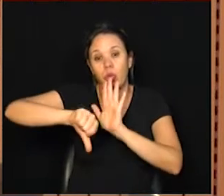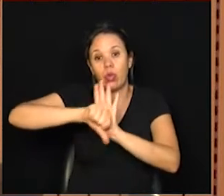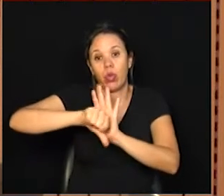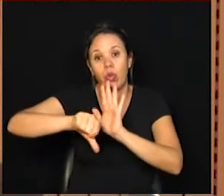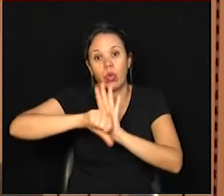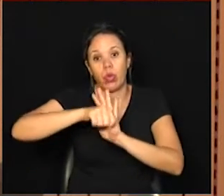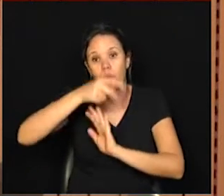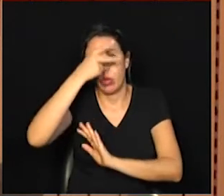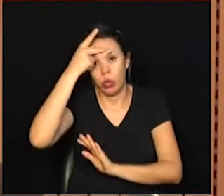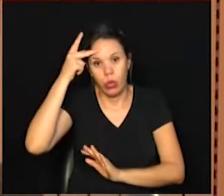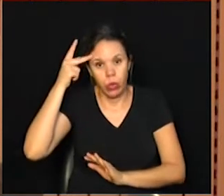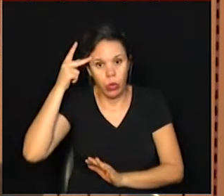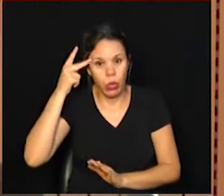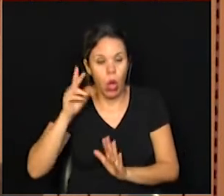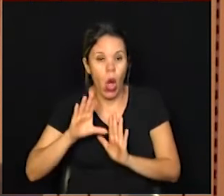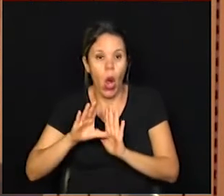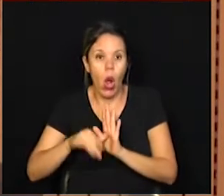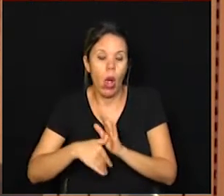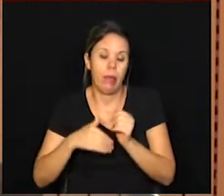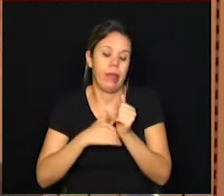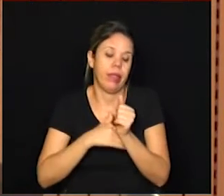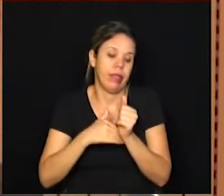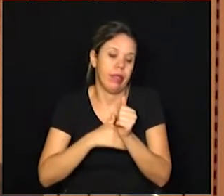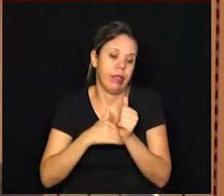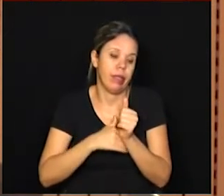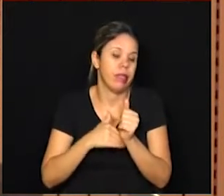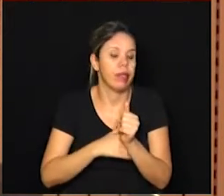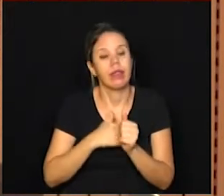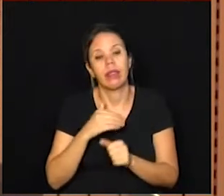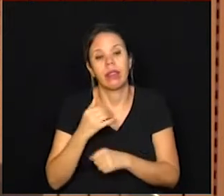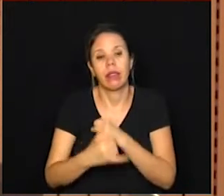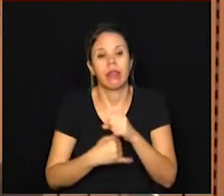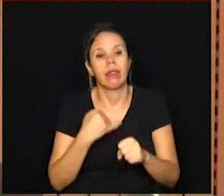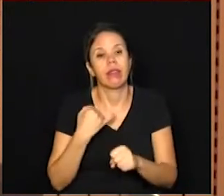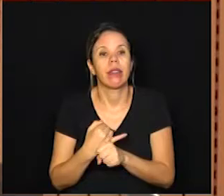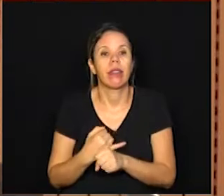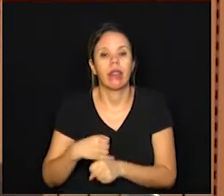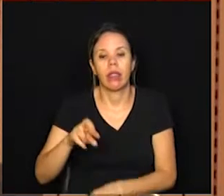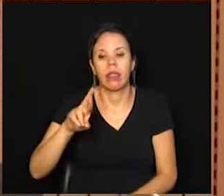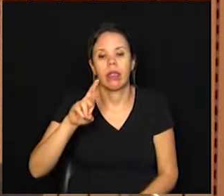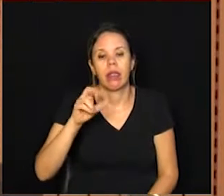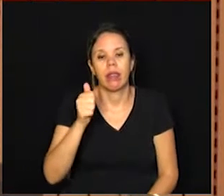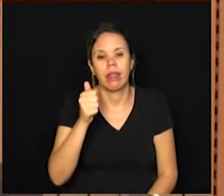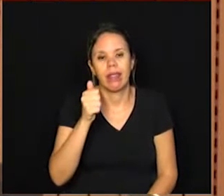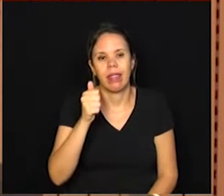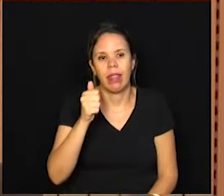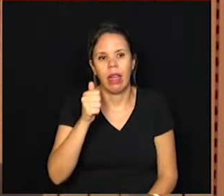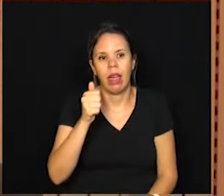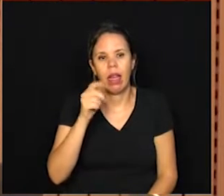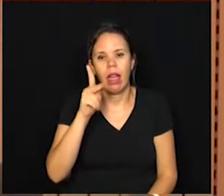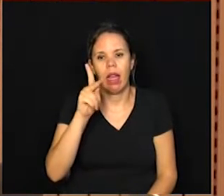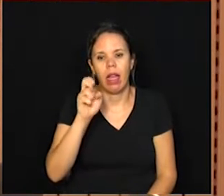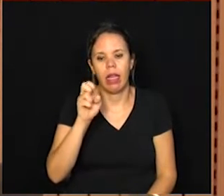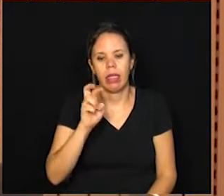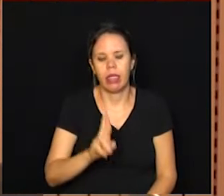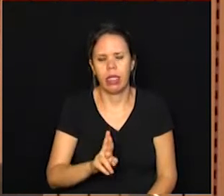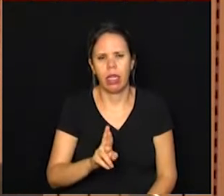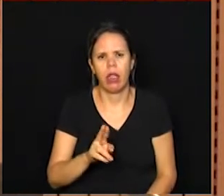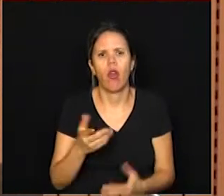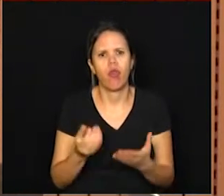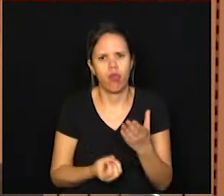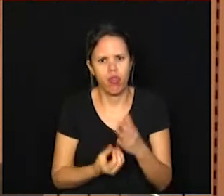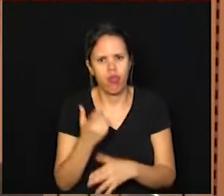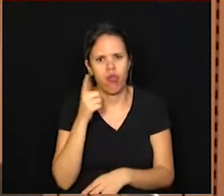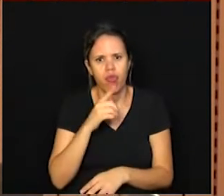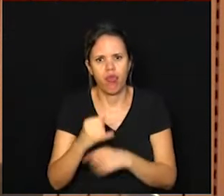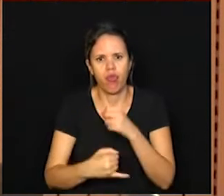hackers que conseguem criar essa rede completamente inacessível para